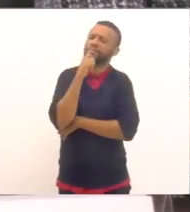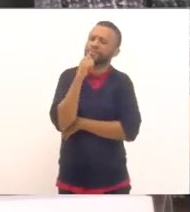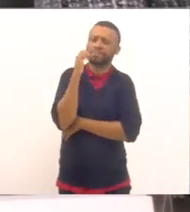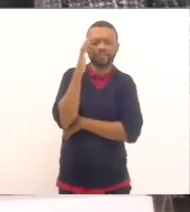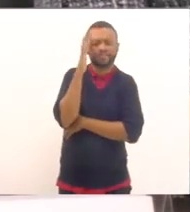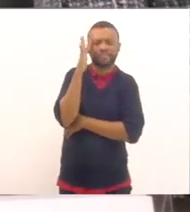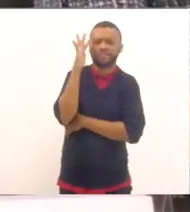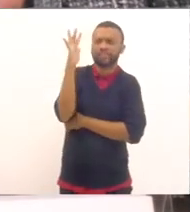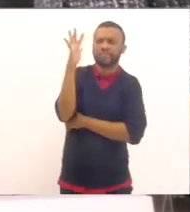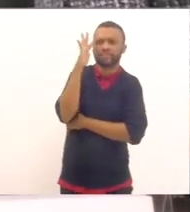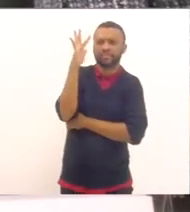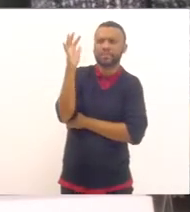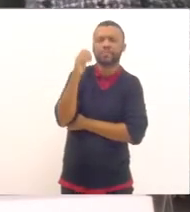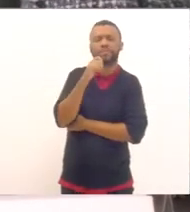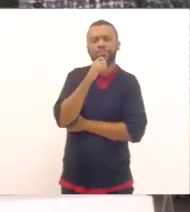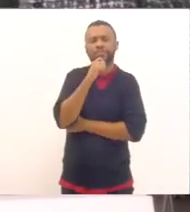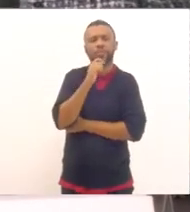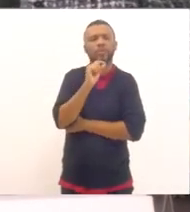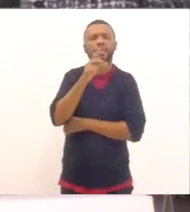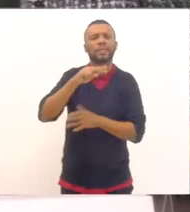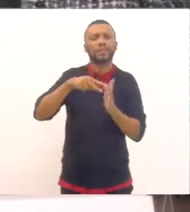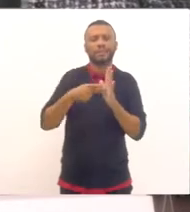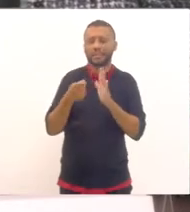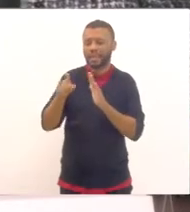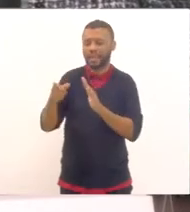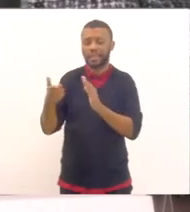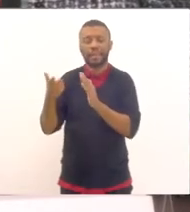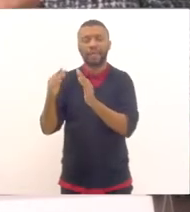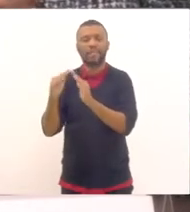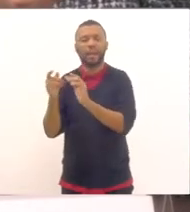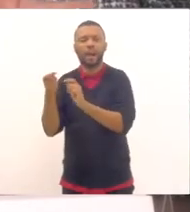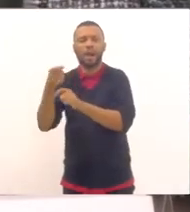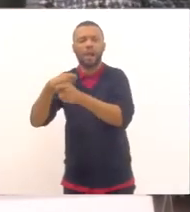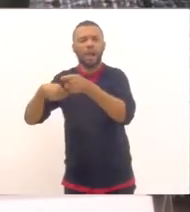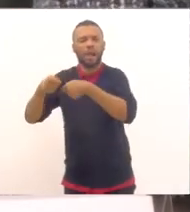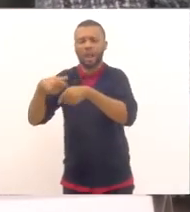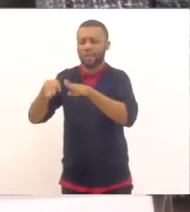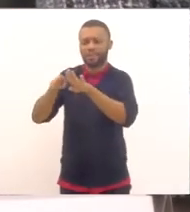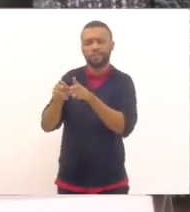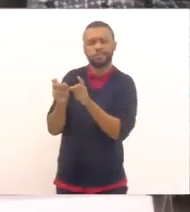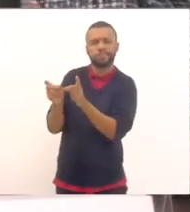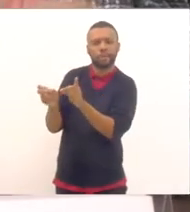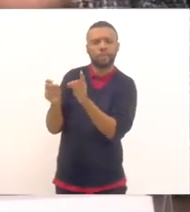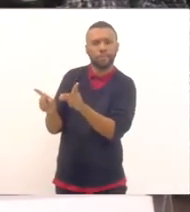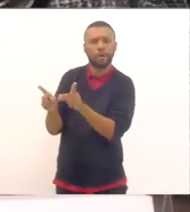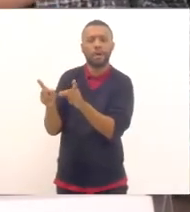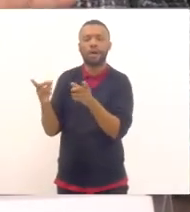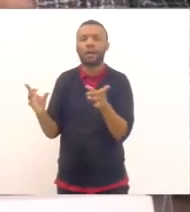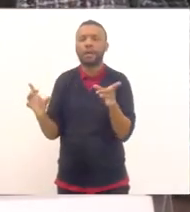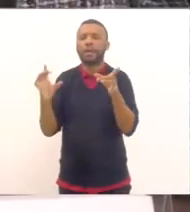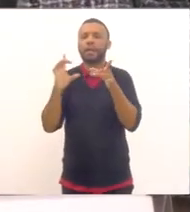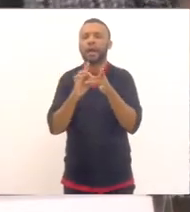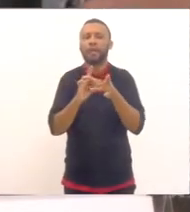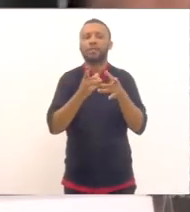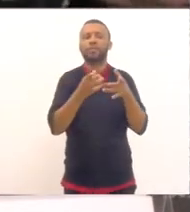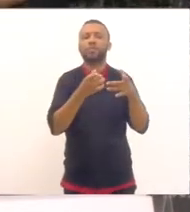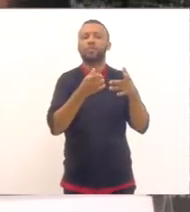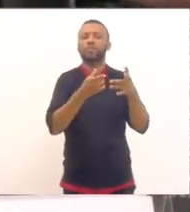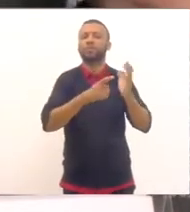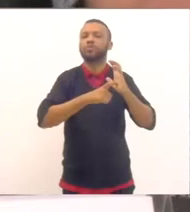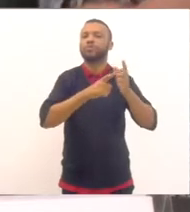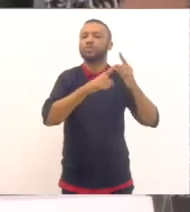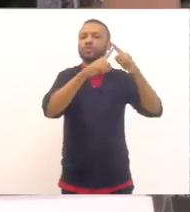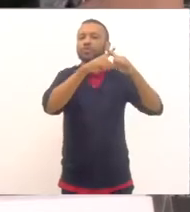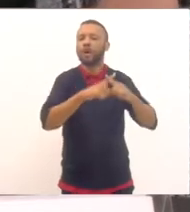o que que tem essa estica com os jogos clandestinos diversos equipamentos